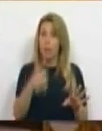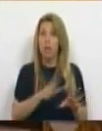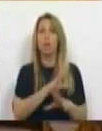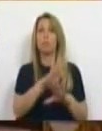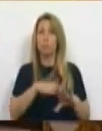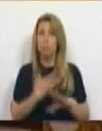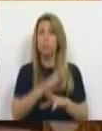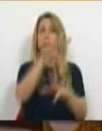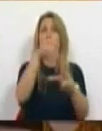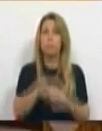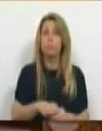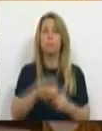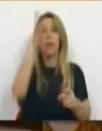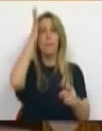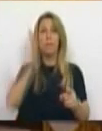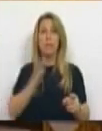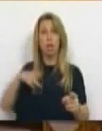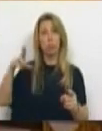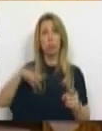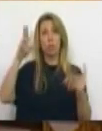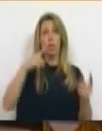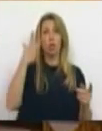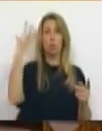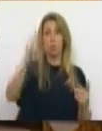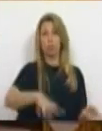de militares portugueses em missões militares estrangeiras,